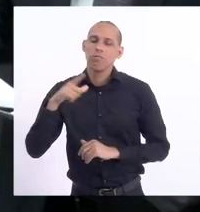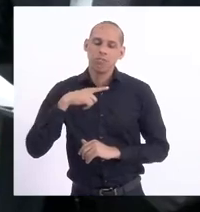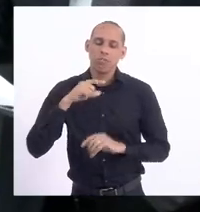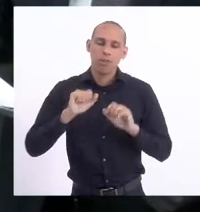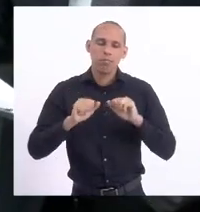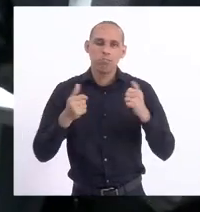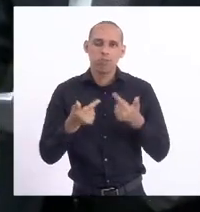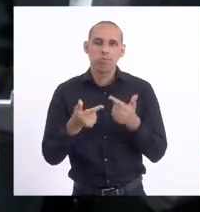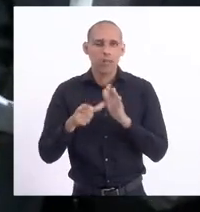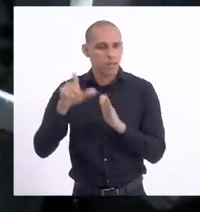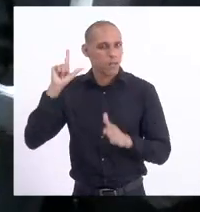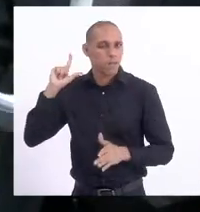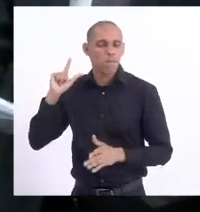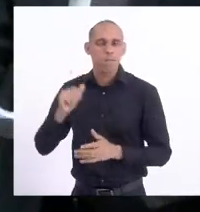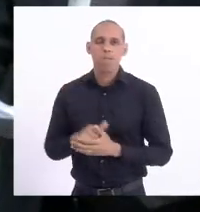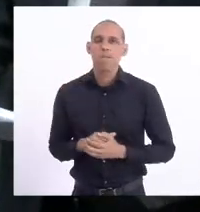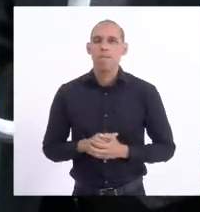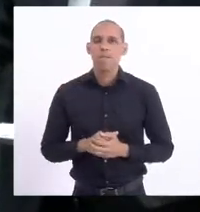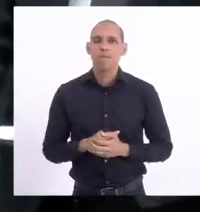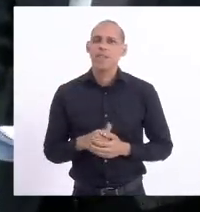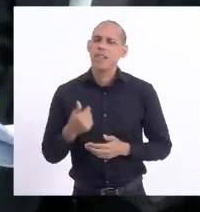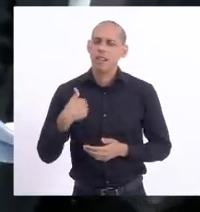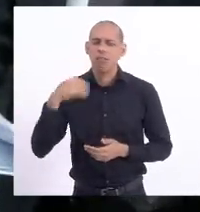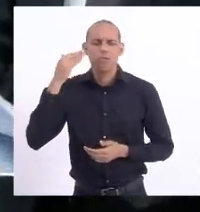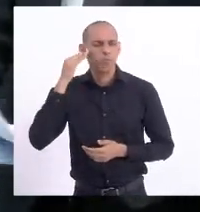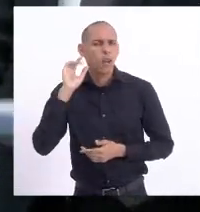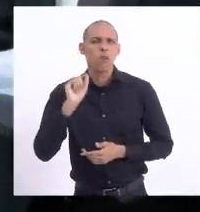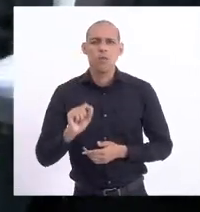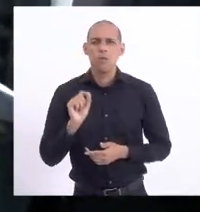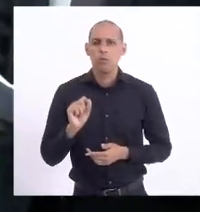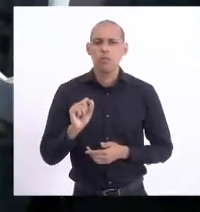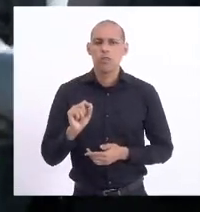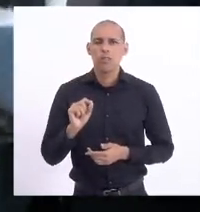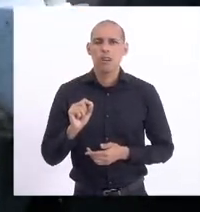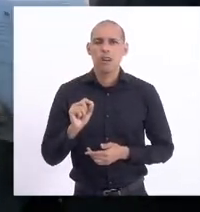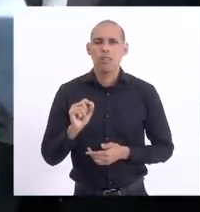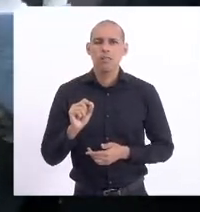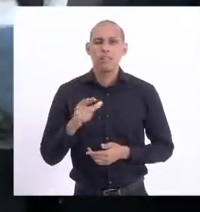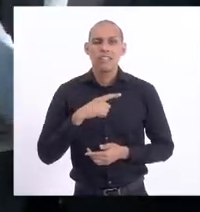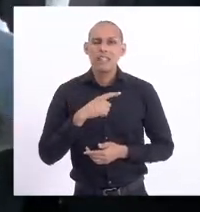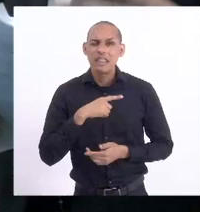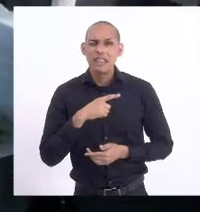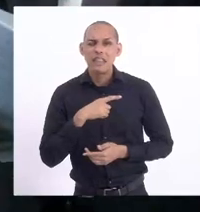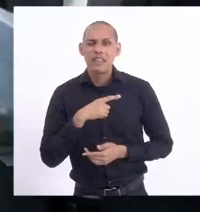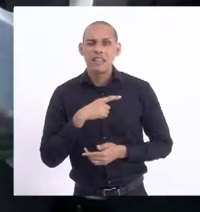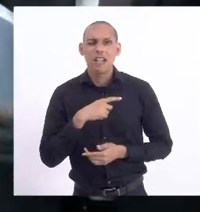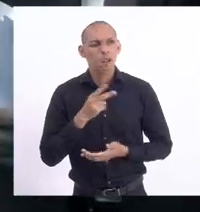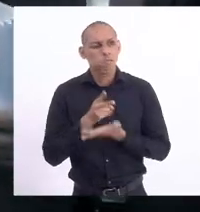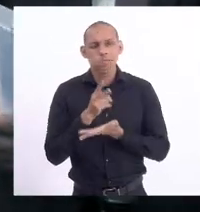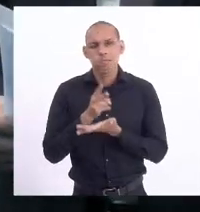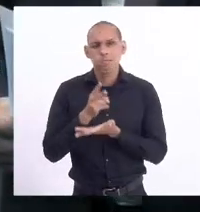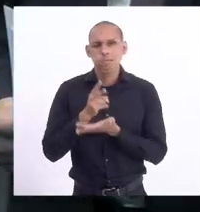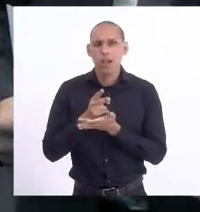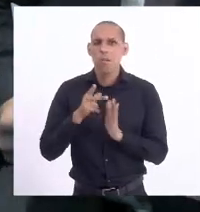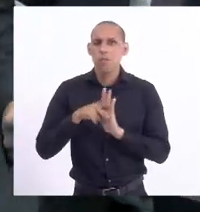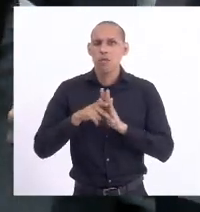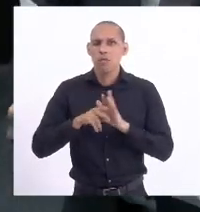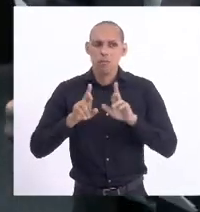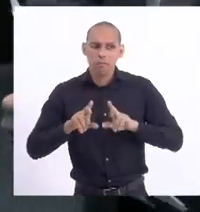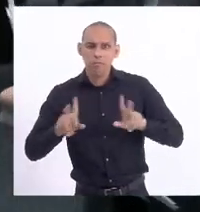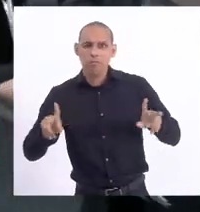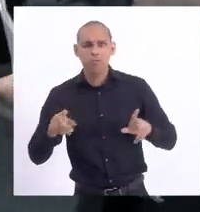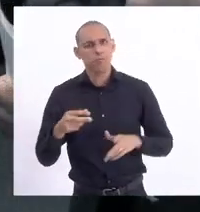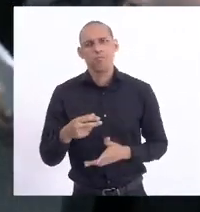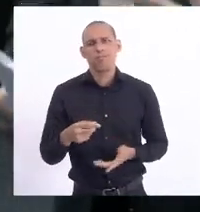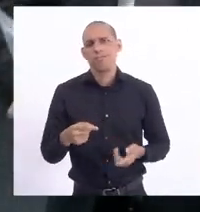casa anteriormente. Eu entendo que não há sentido de tramitação, porque os projetos têm sentido contrário.